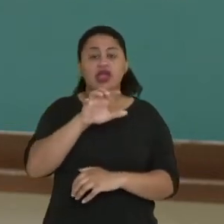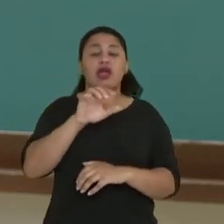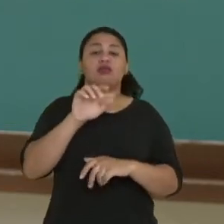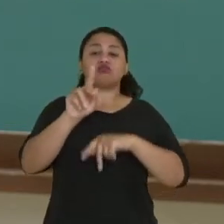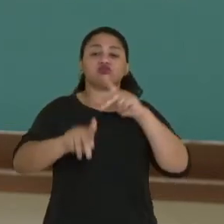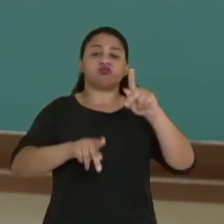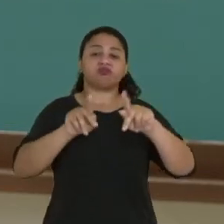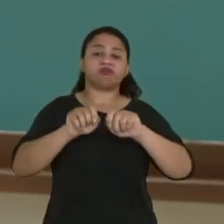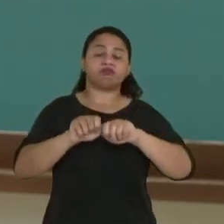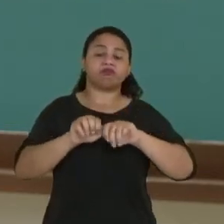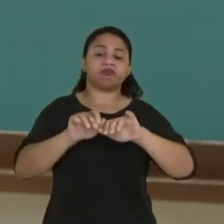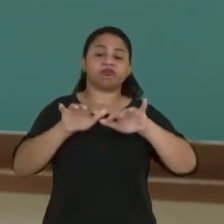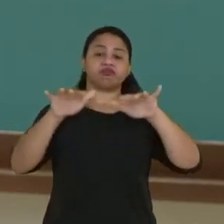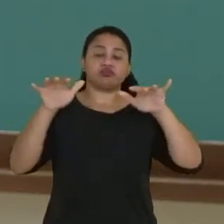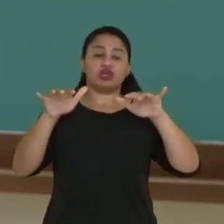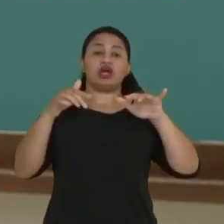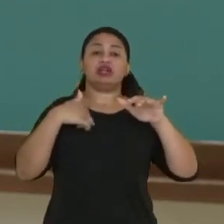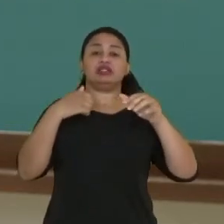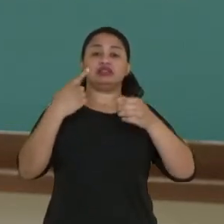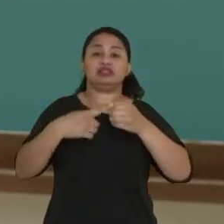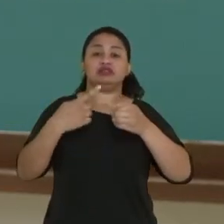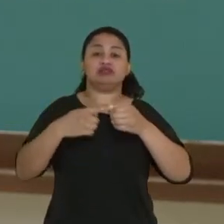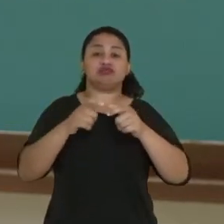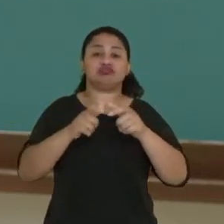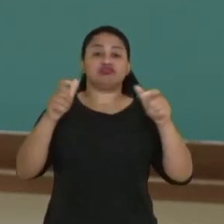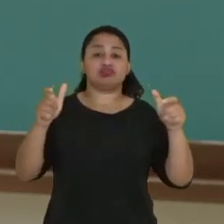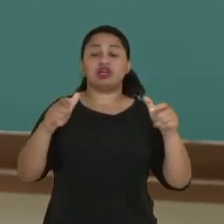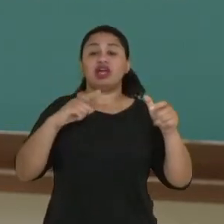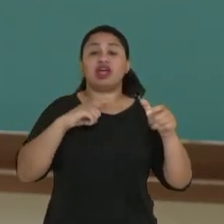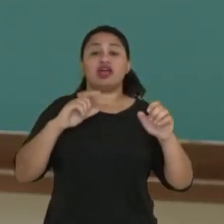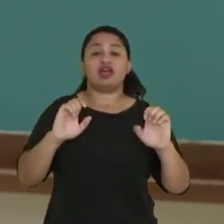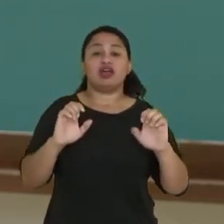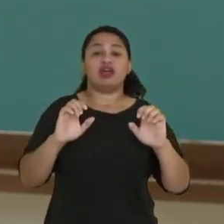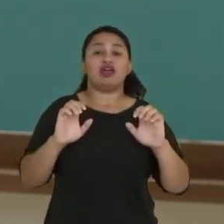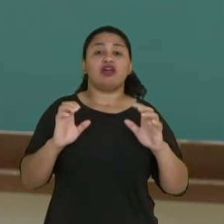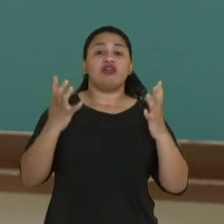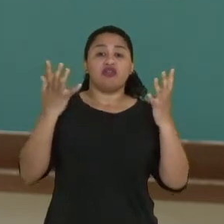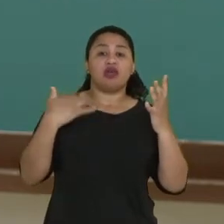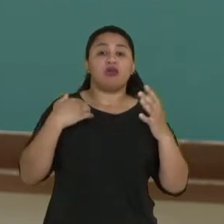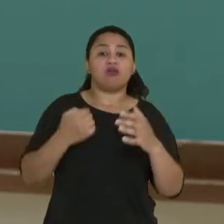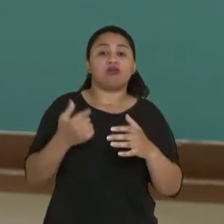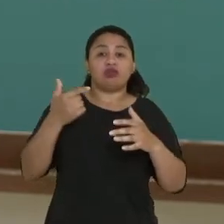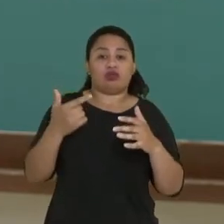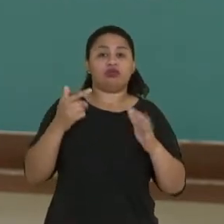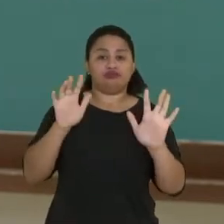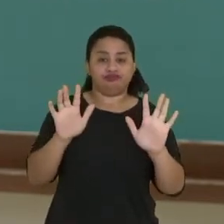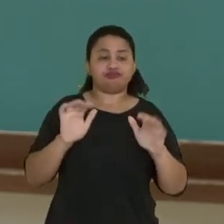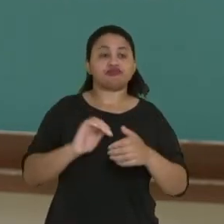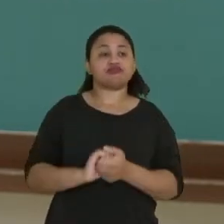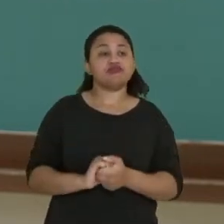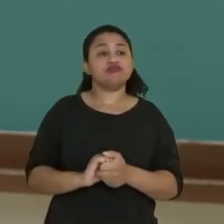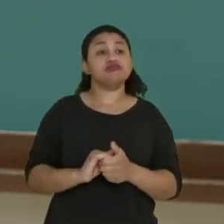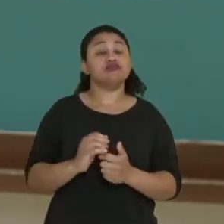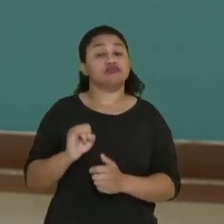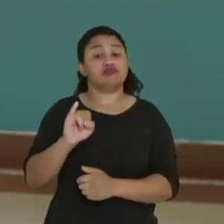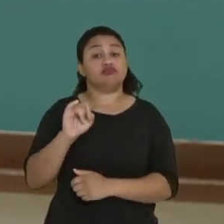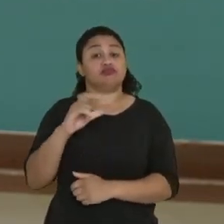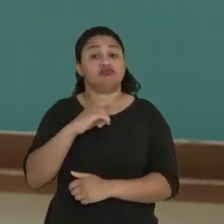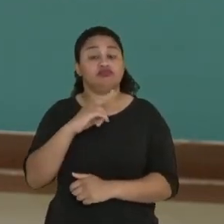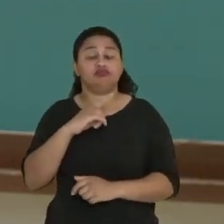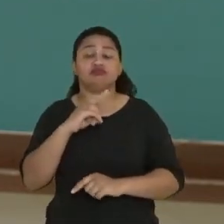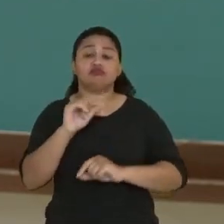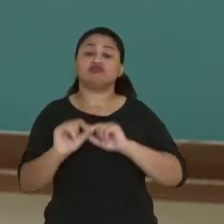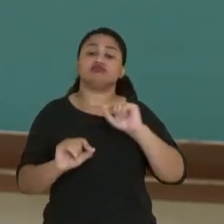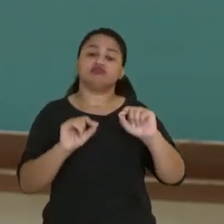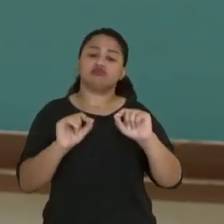populosas, cidades maiores, às vezes tenha menos eventos nesse sentido, tá? Se você tiver, alguma